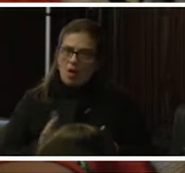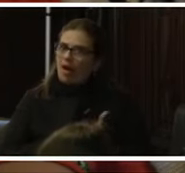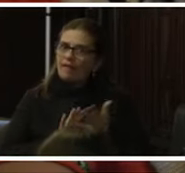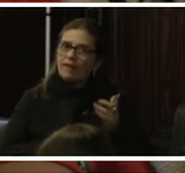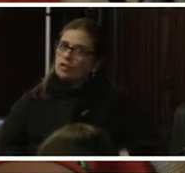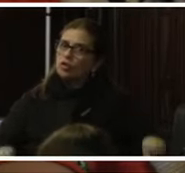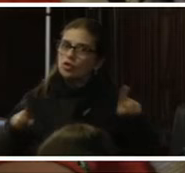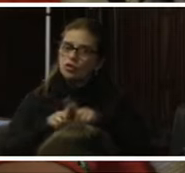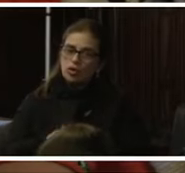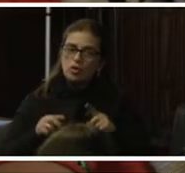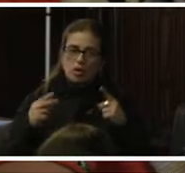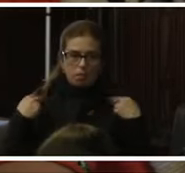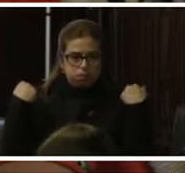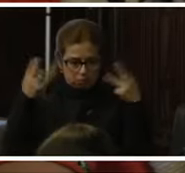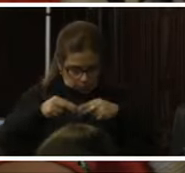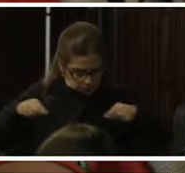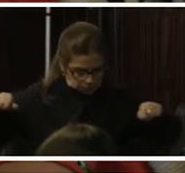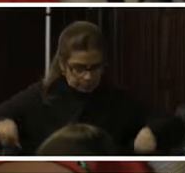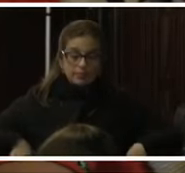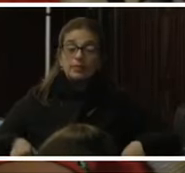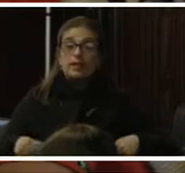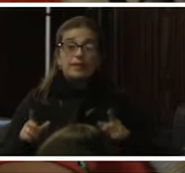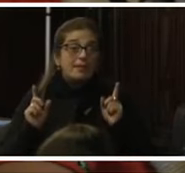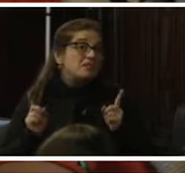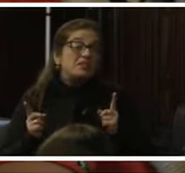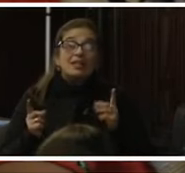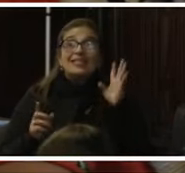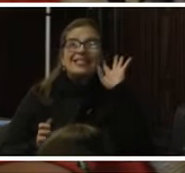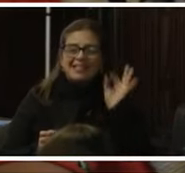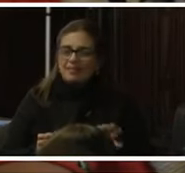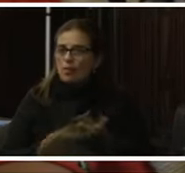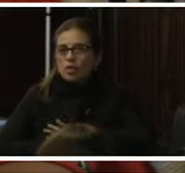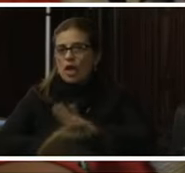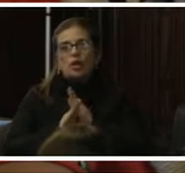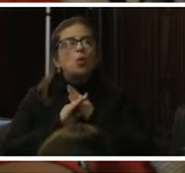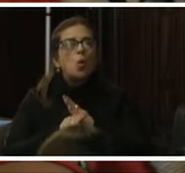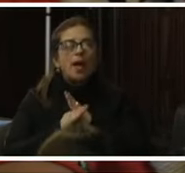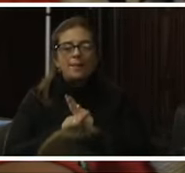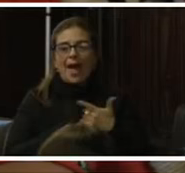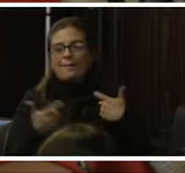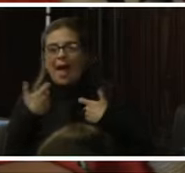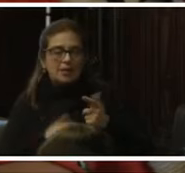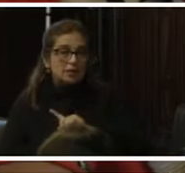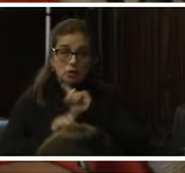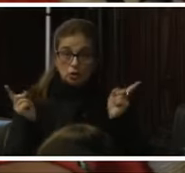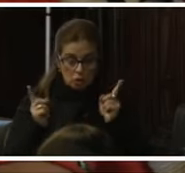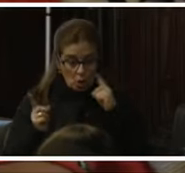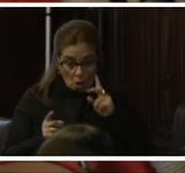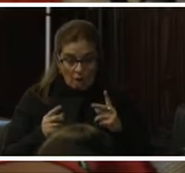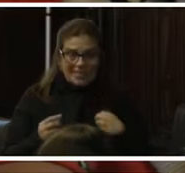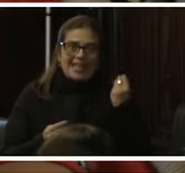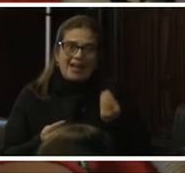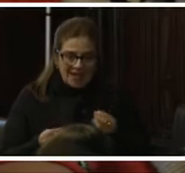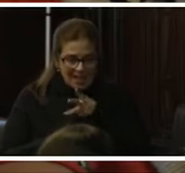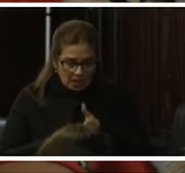alta da marcação da até nem seja que nós derrama mais o nosso site e saiba de criança à